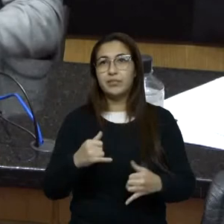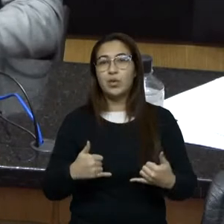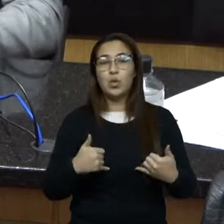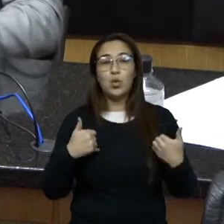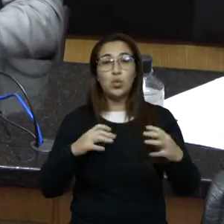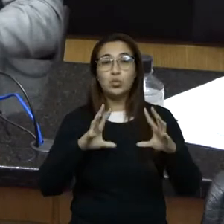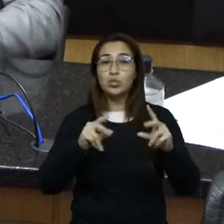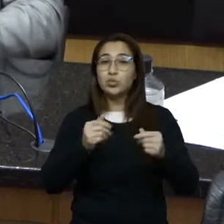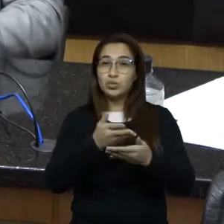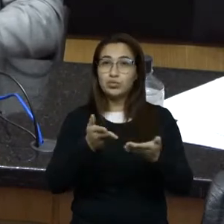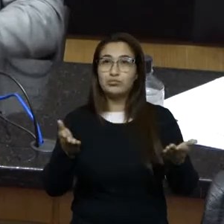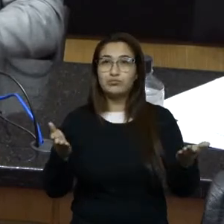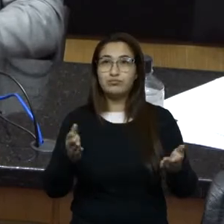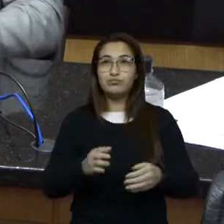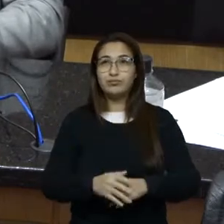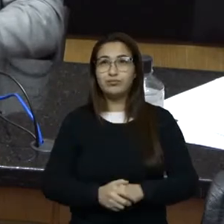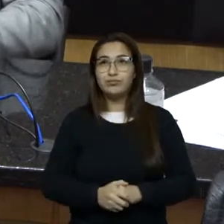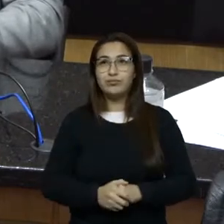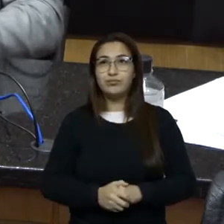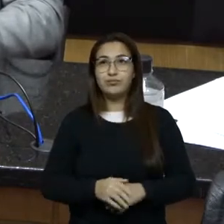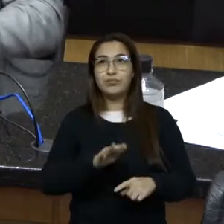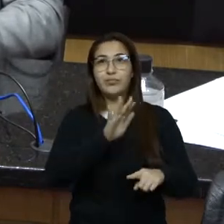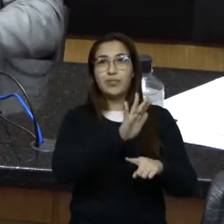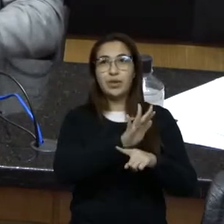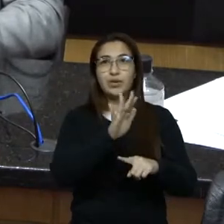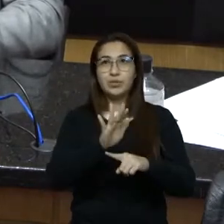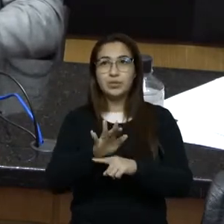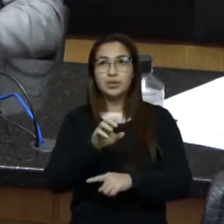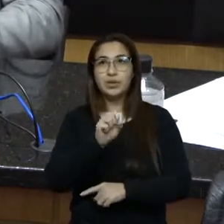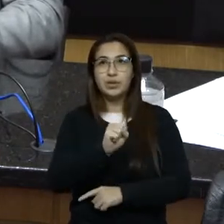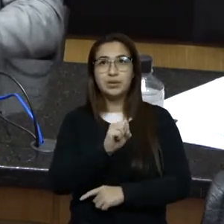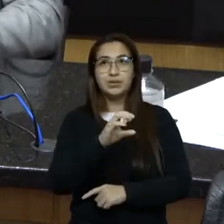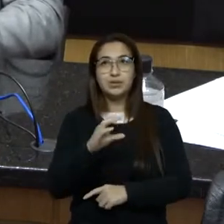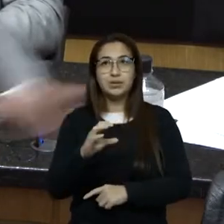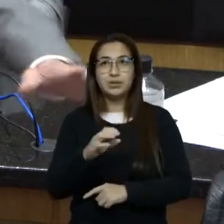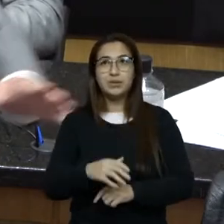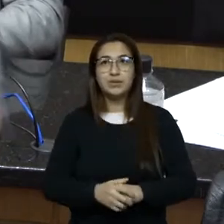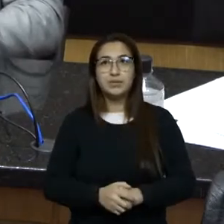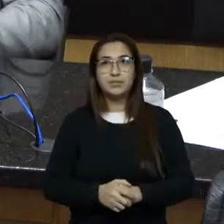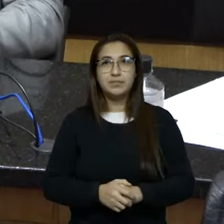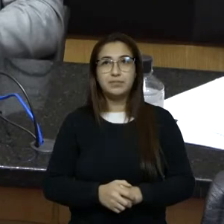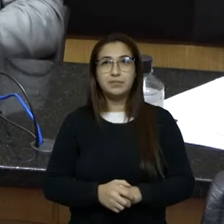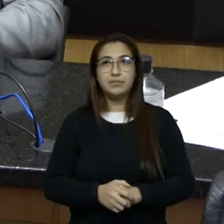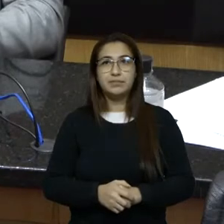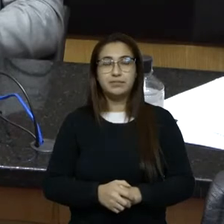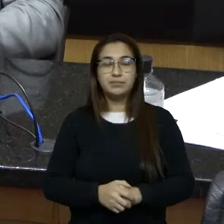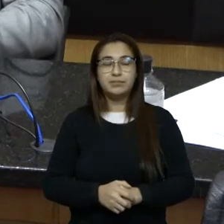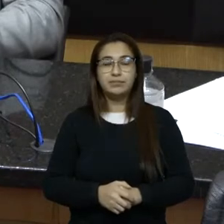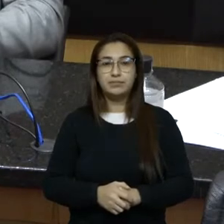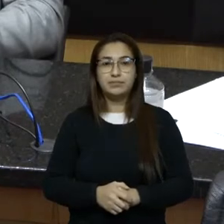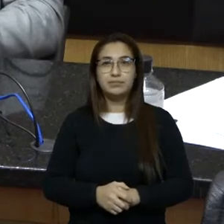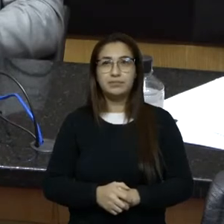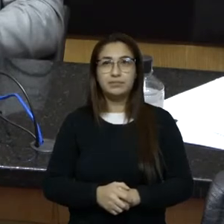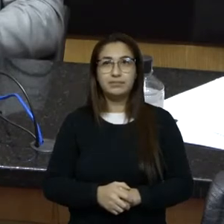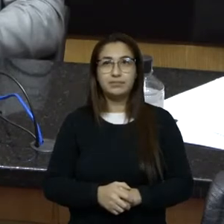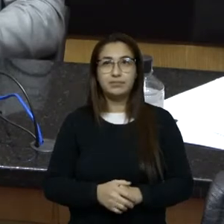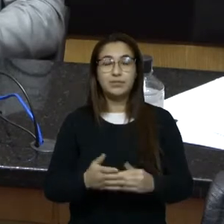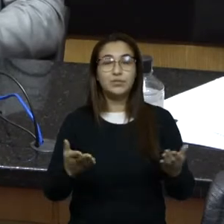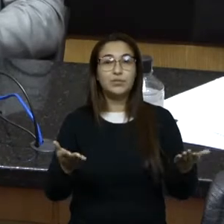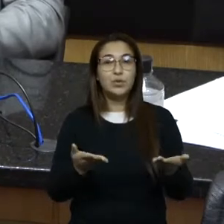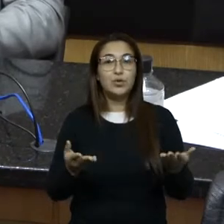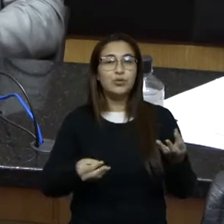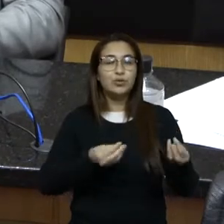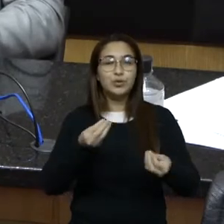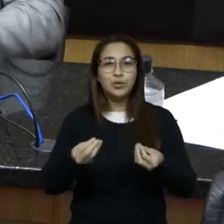todos além de ter ajudado Santa Catarina e a sair do Marasmo de sempre e hoje